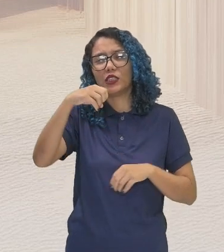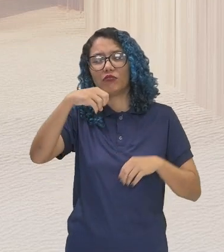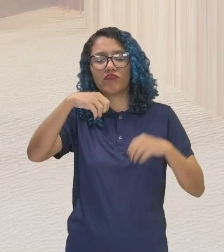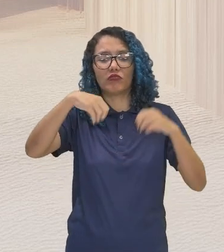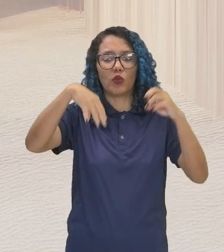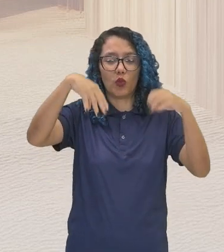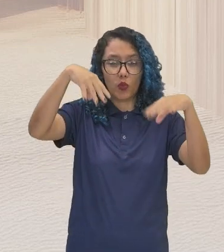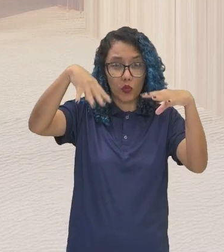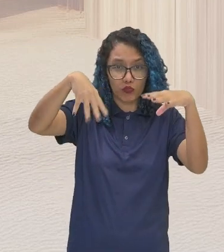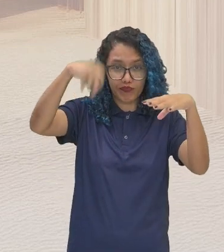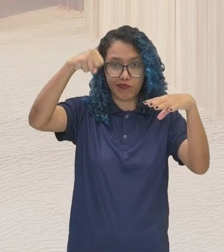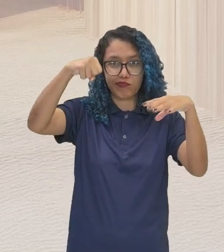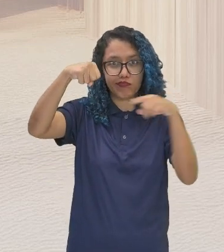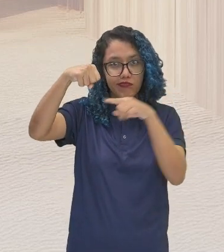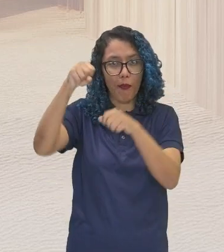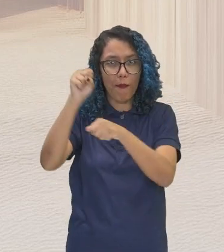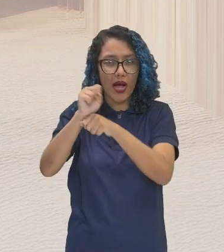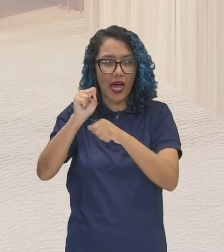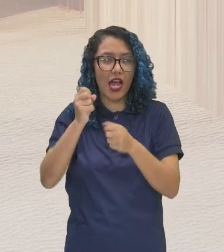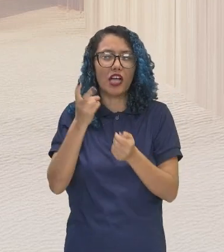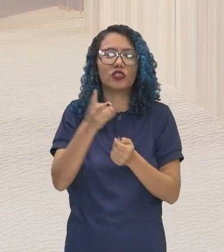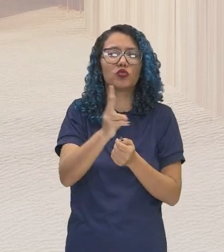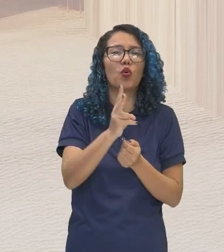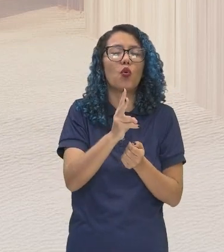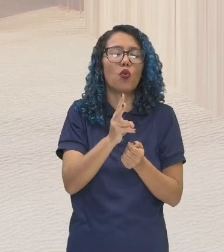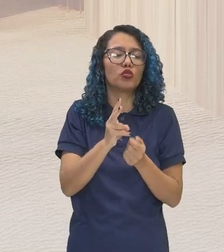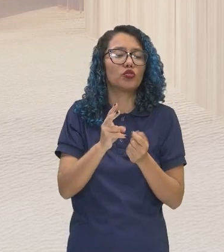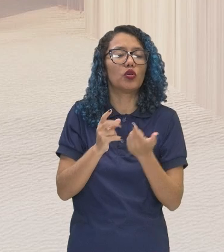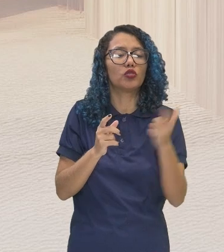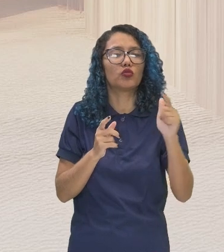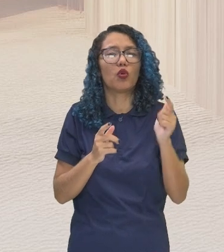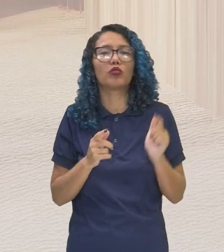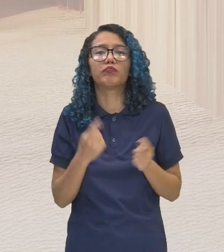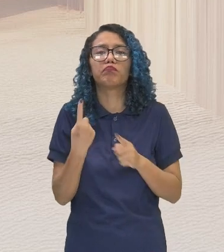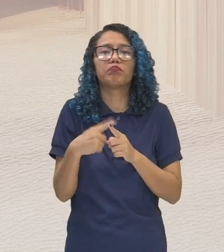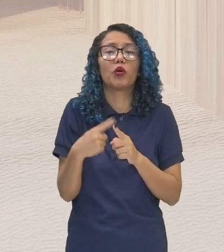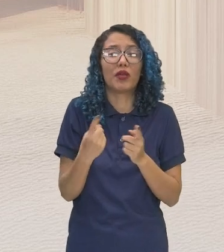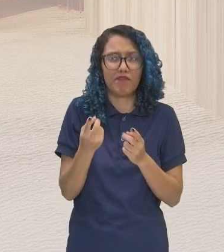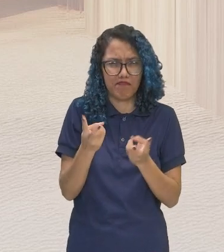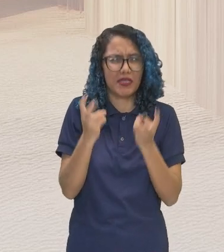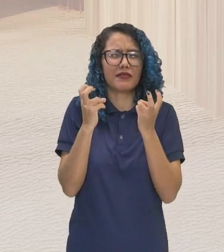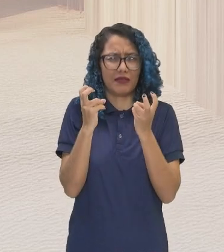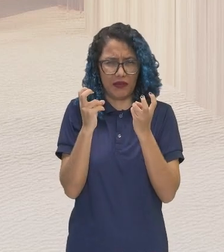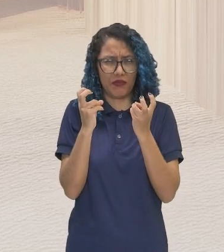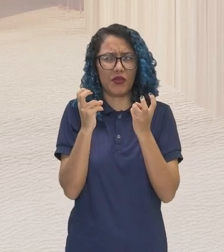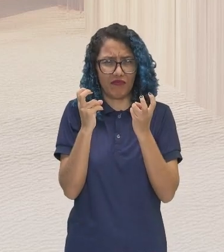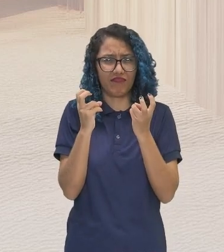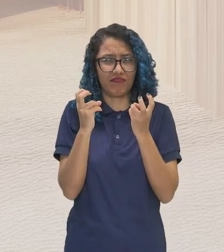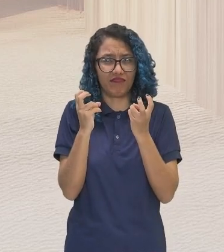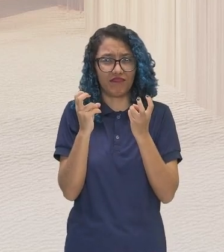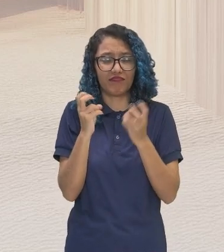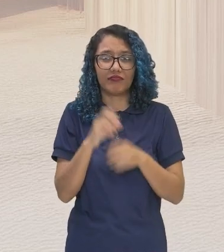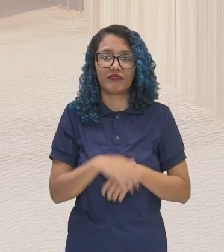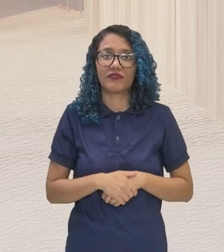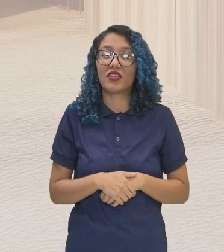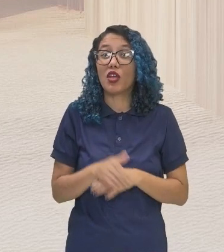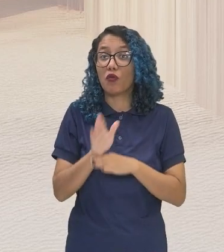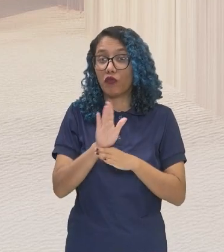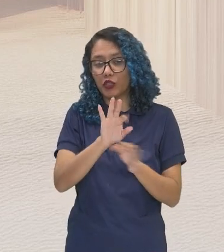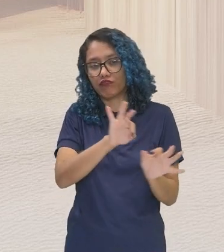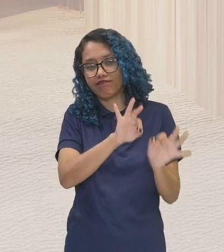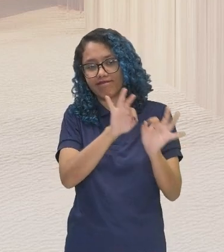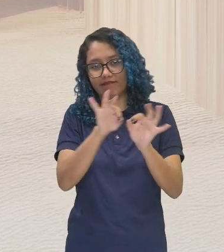ao analisar o vídeo, nós falamos aí sobre, o vídeo retratou o quê? Circuitos em paralelo. E